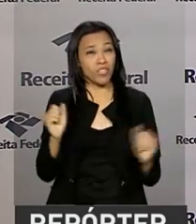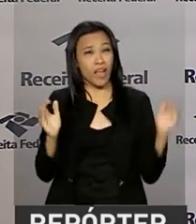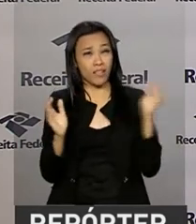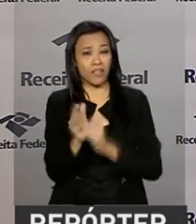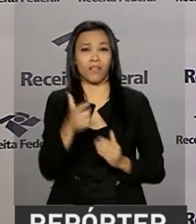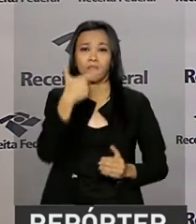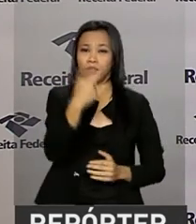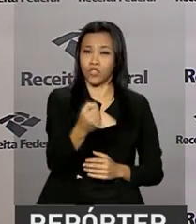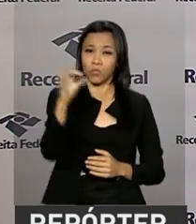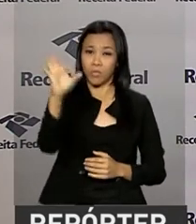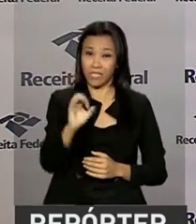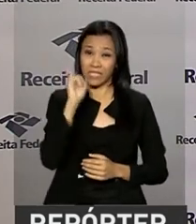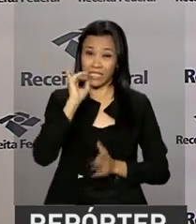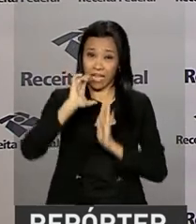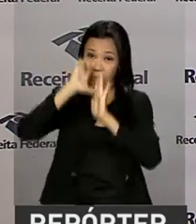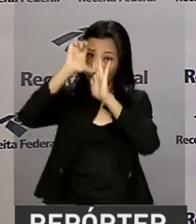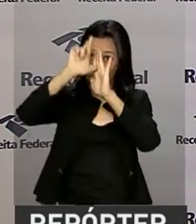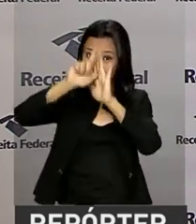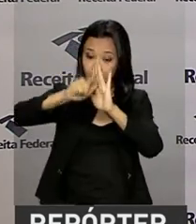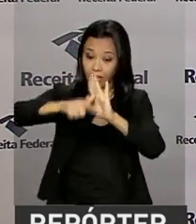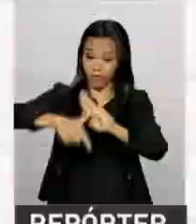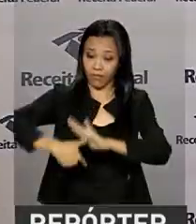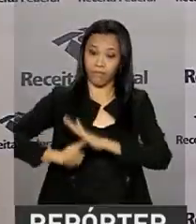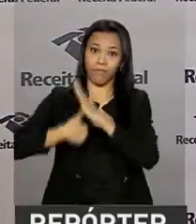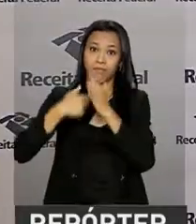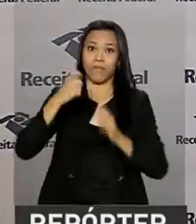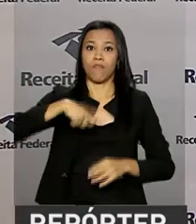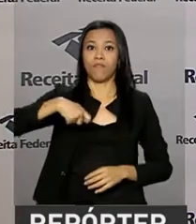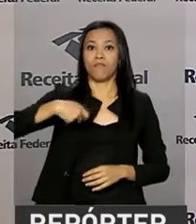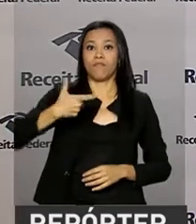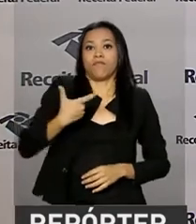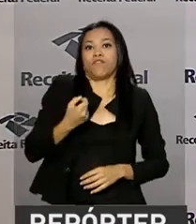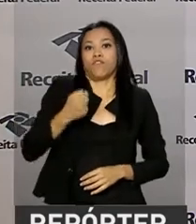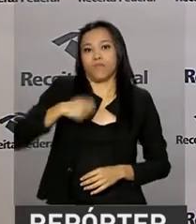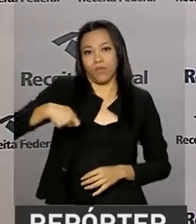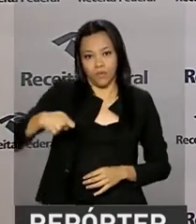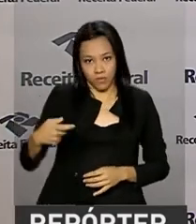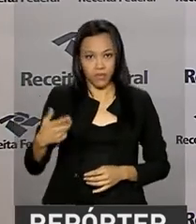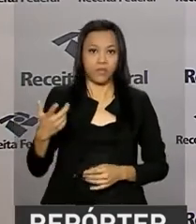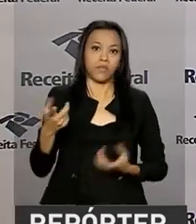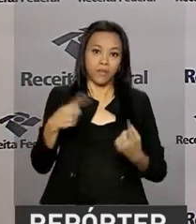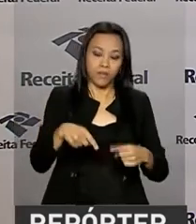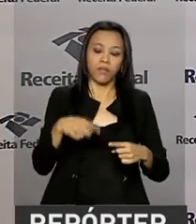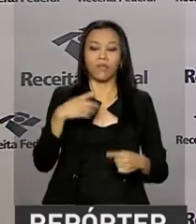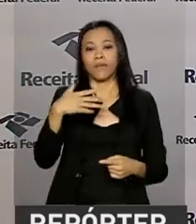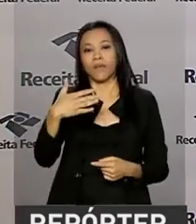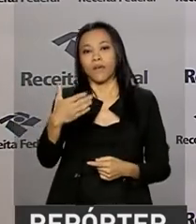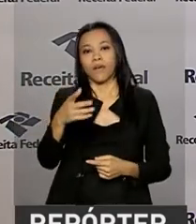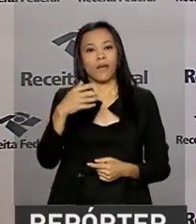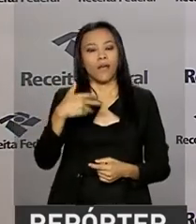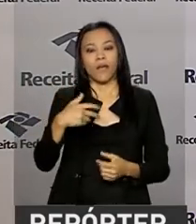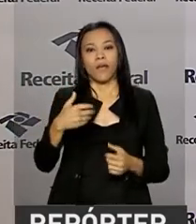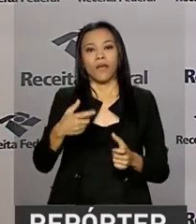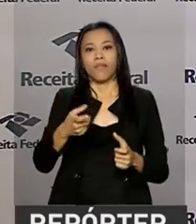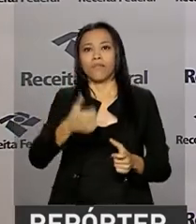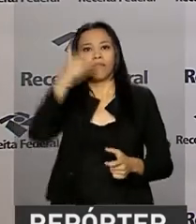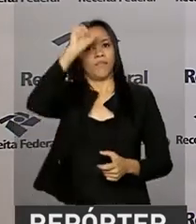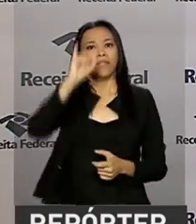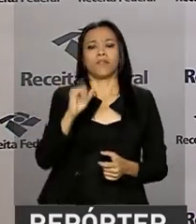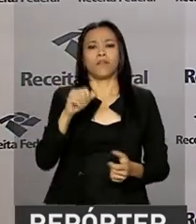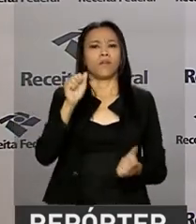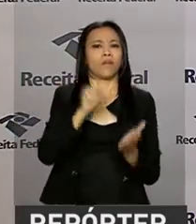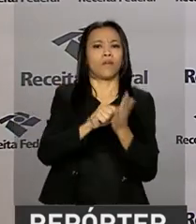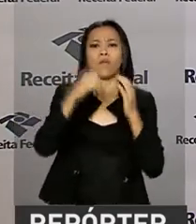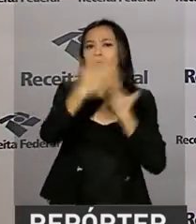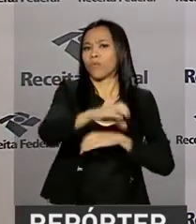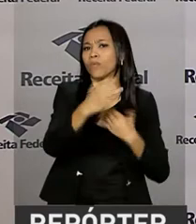se o atraso for maior que 20 meses e fica impedido de abrir conta em bancos fazer concurso público uma série